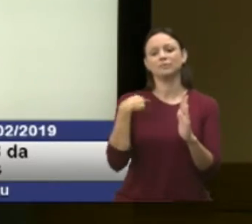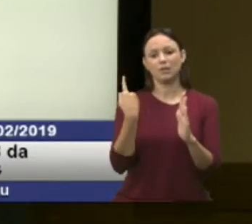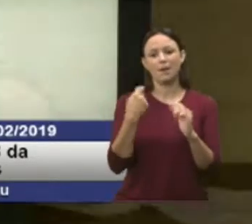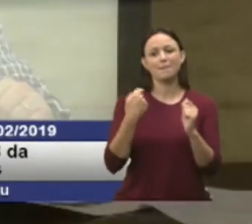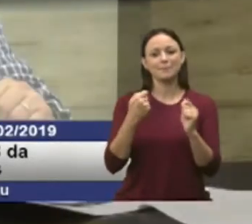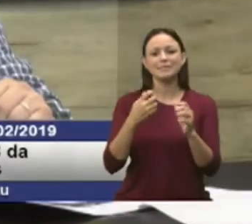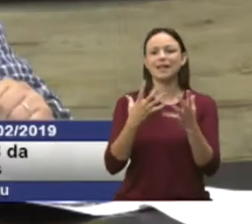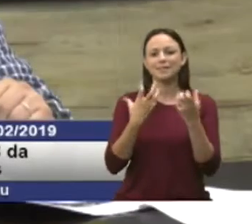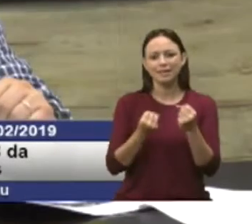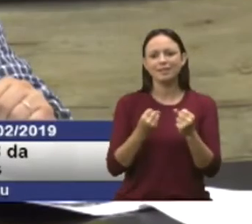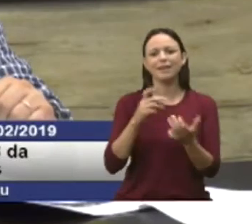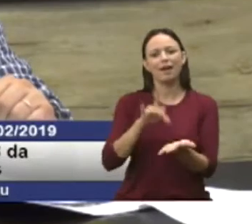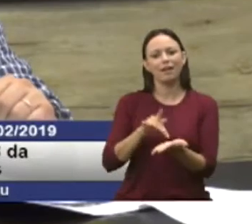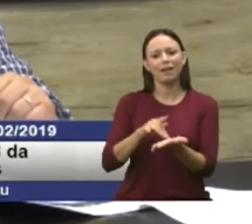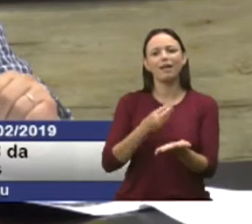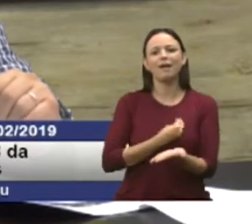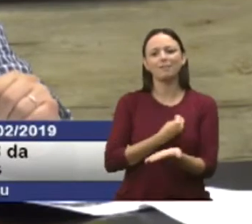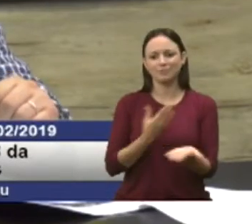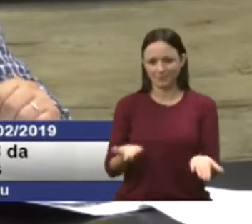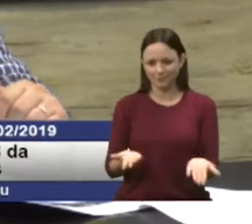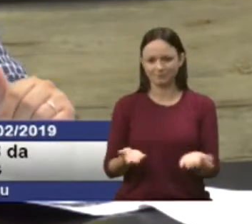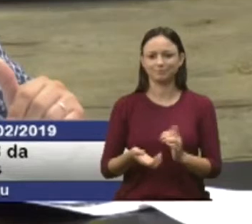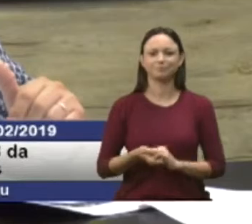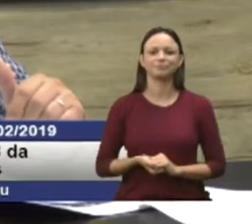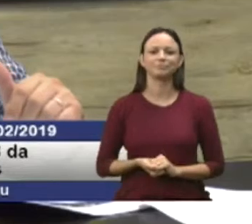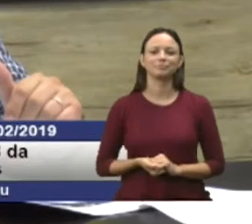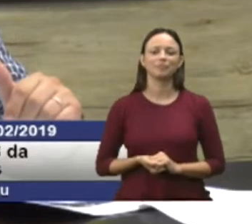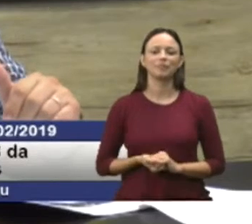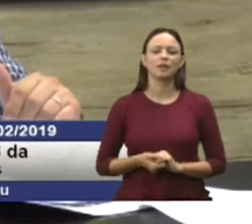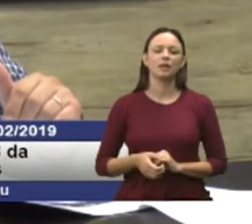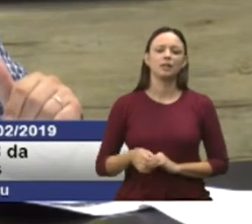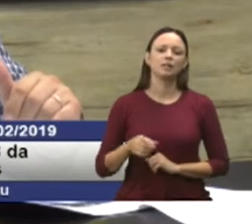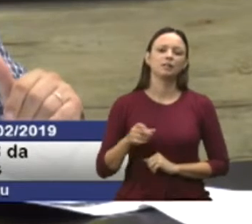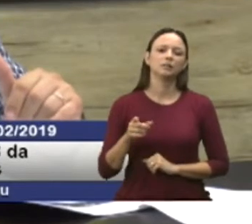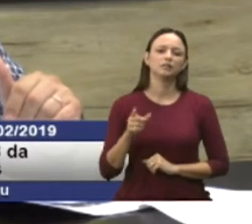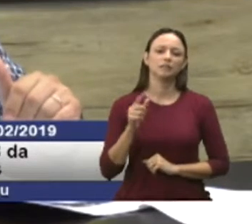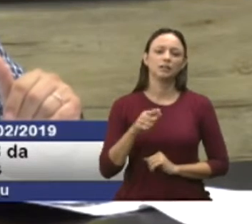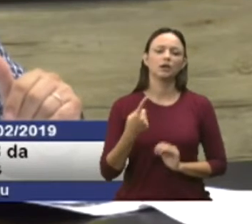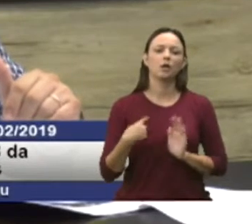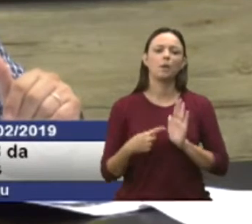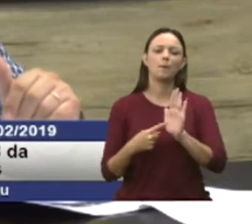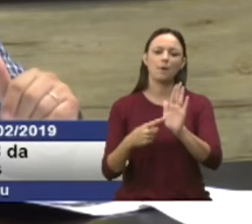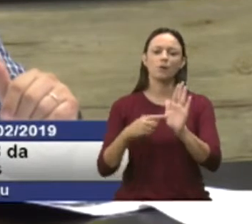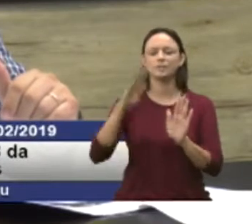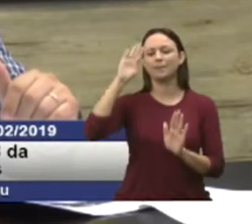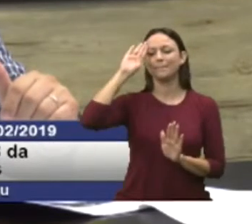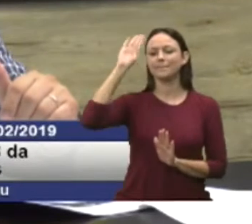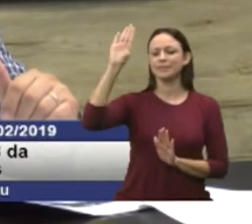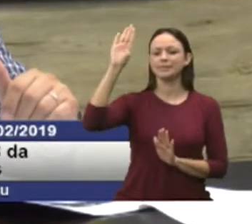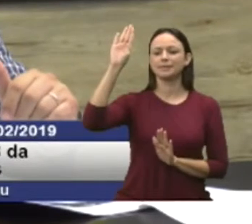nova realidade. Aí aqui eu demonstro as principais